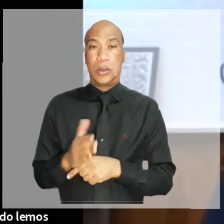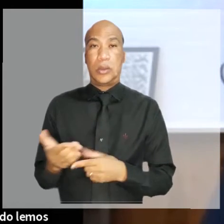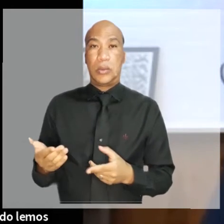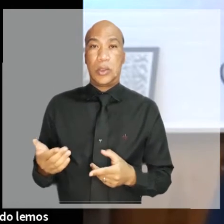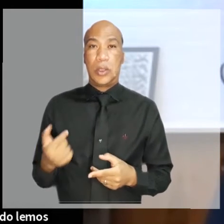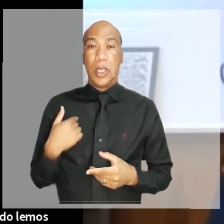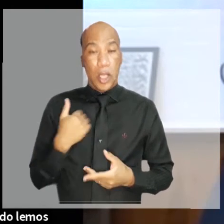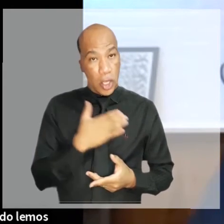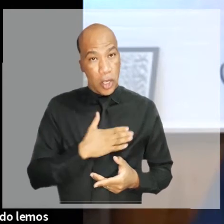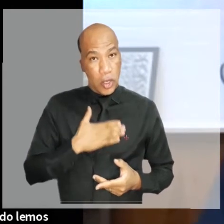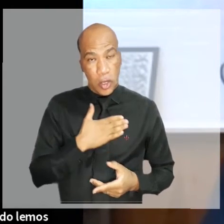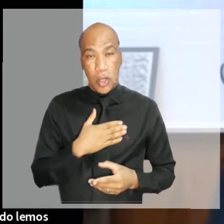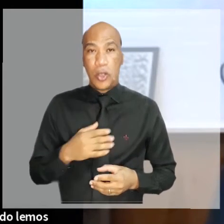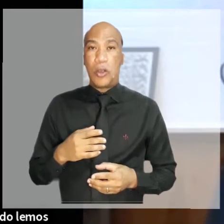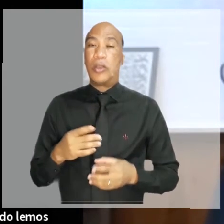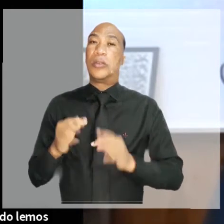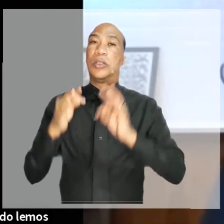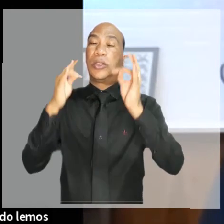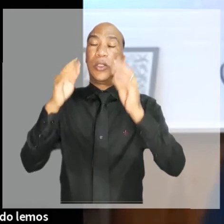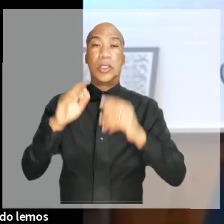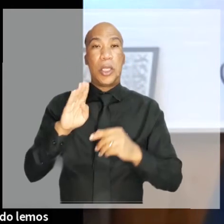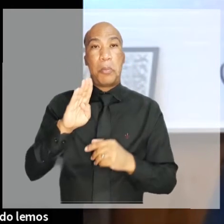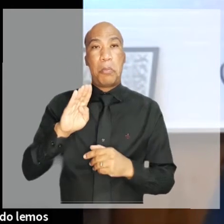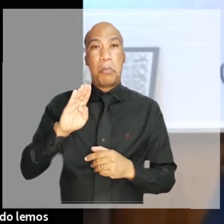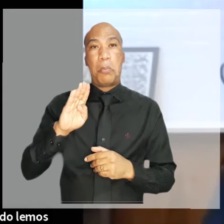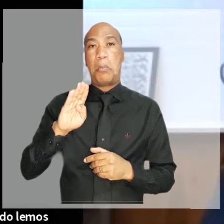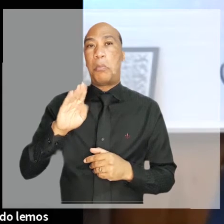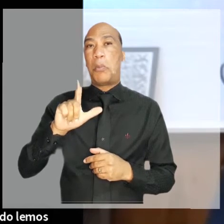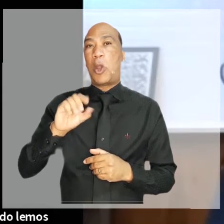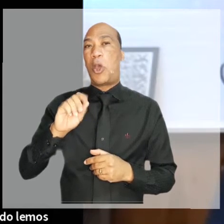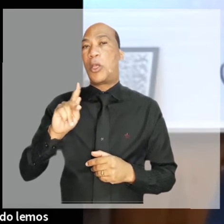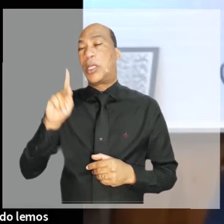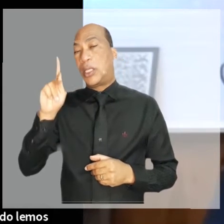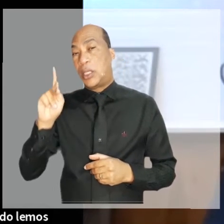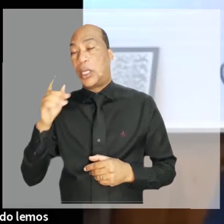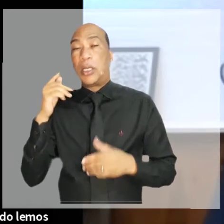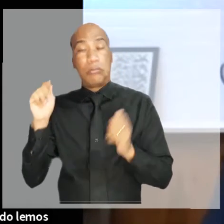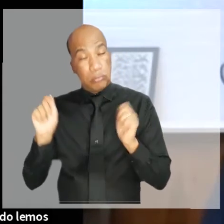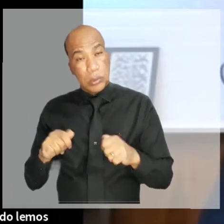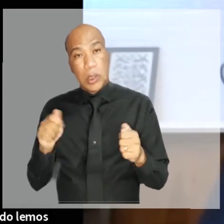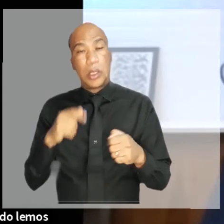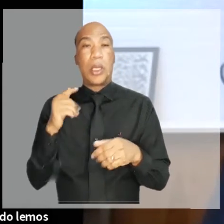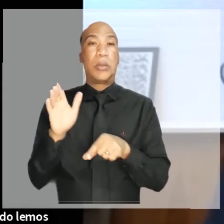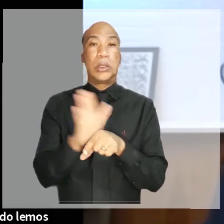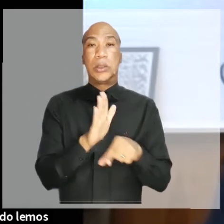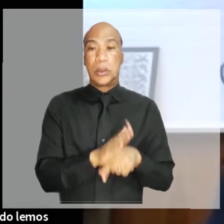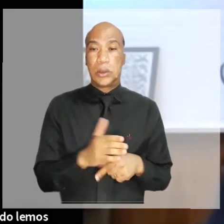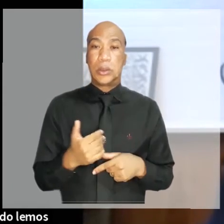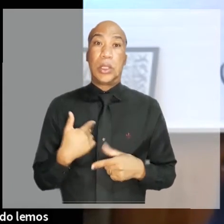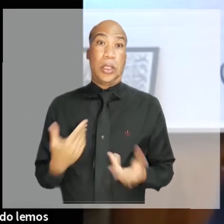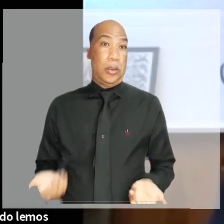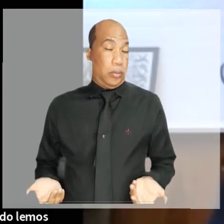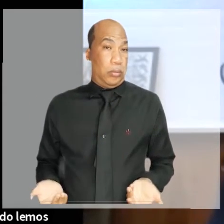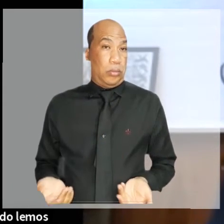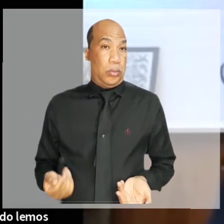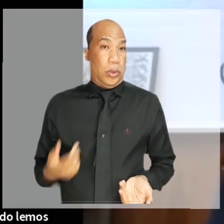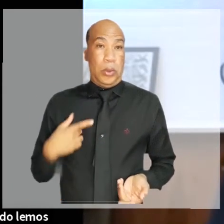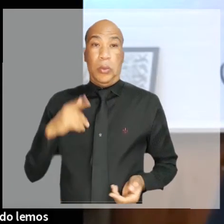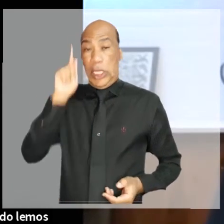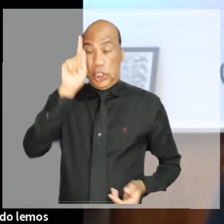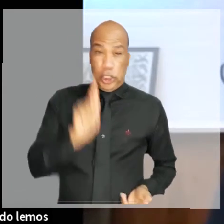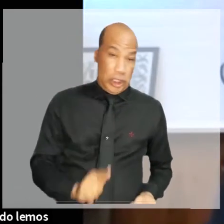extraordinárias para a gestão judicial, para mecanismos de controle, para